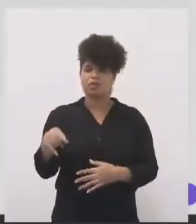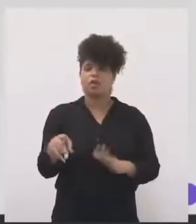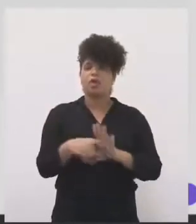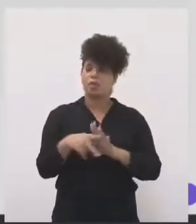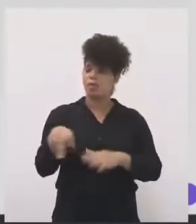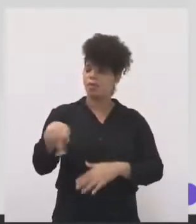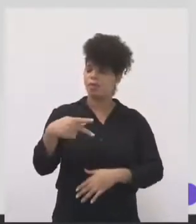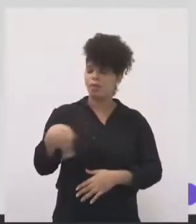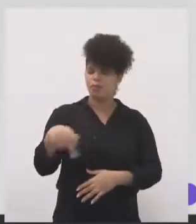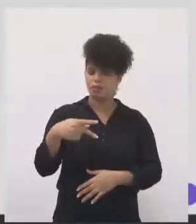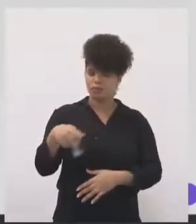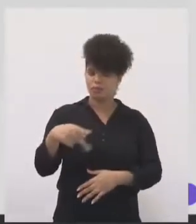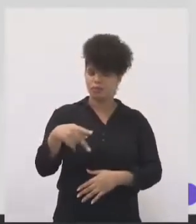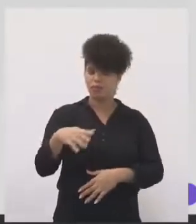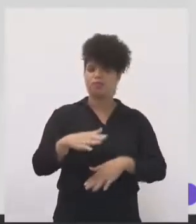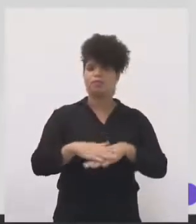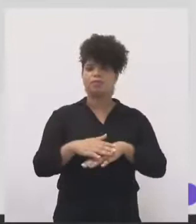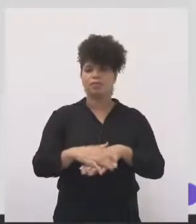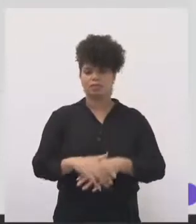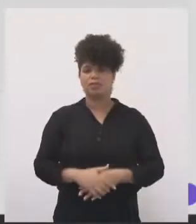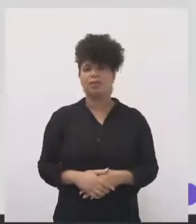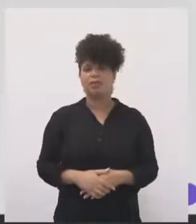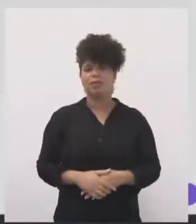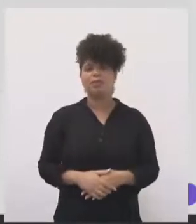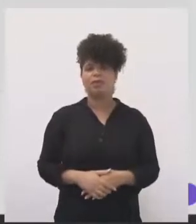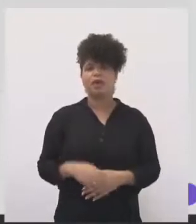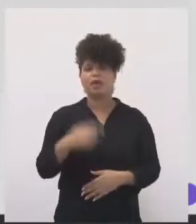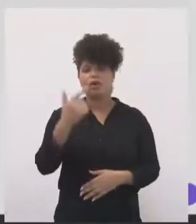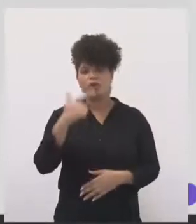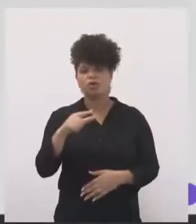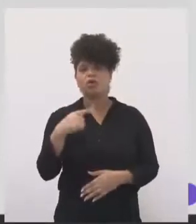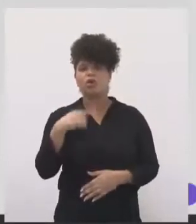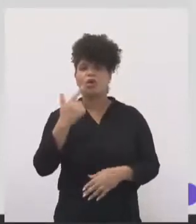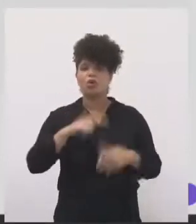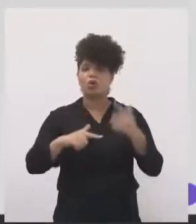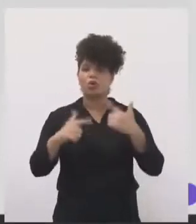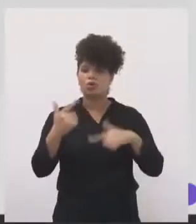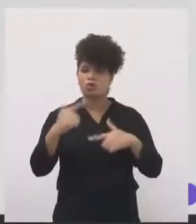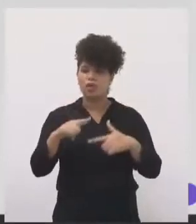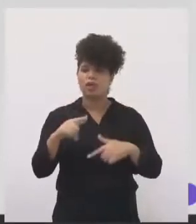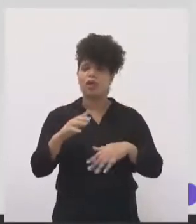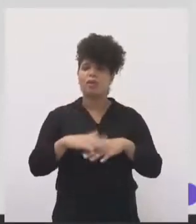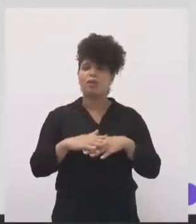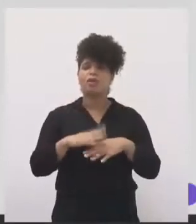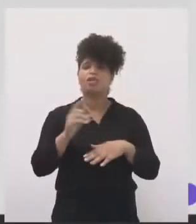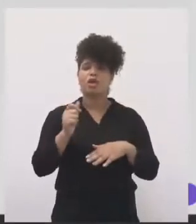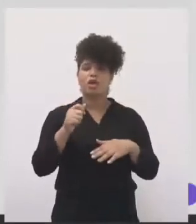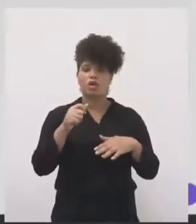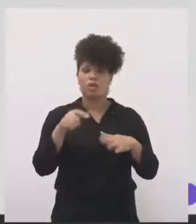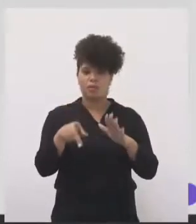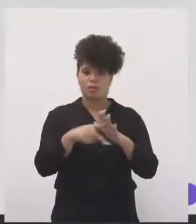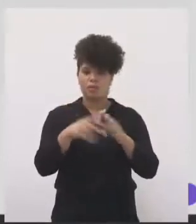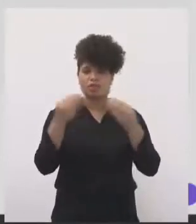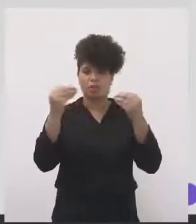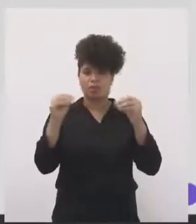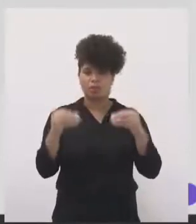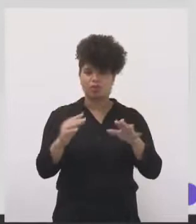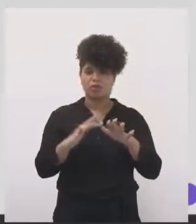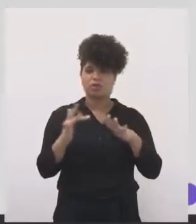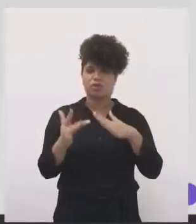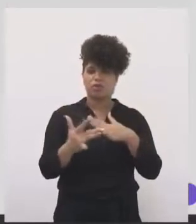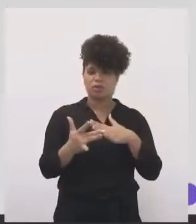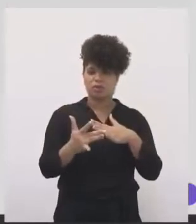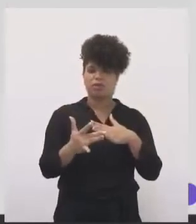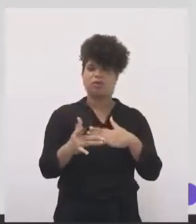professor. Você consegue, através dele, você consegue já deixar pré-agendada postagens para o Instagram, para o